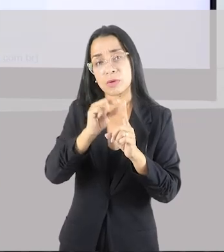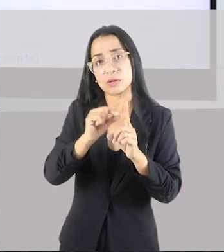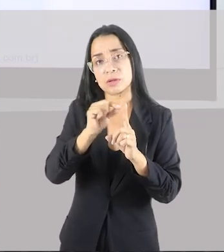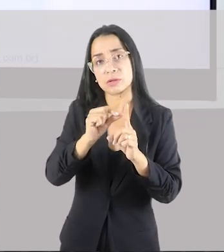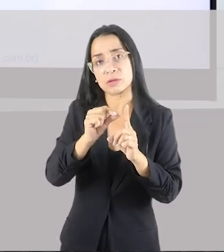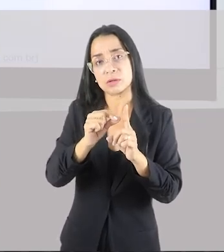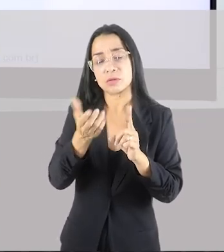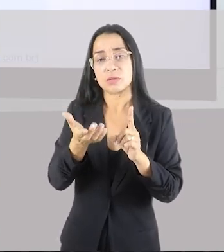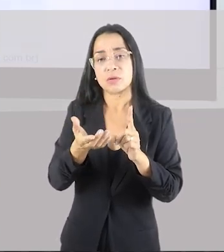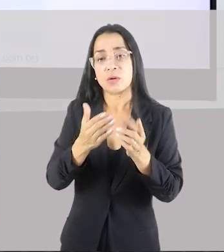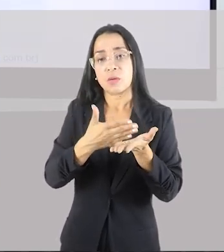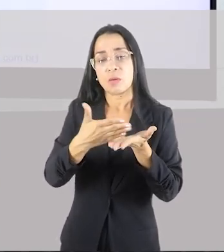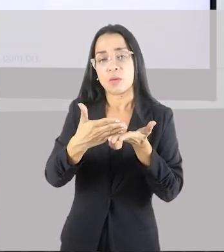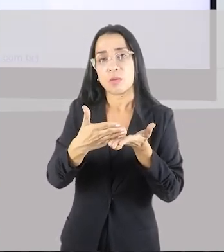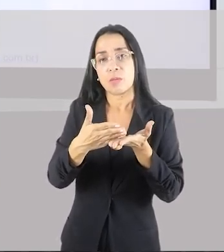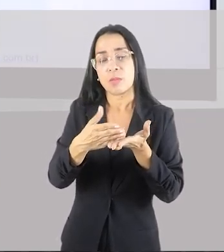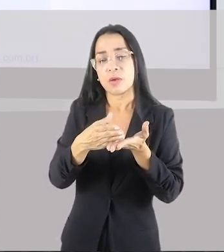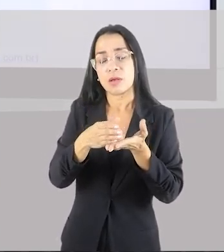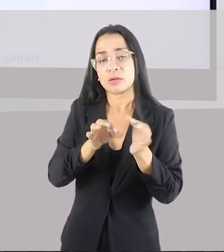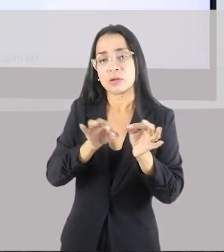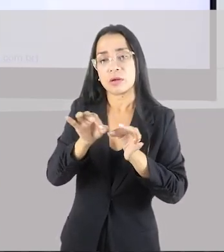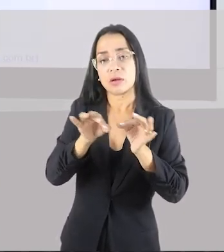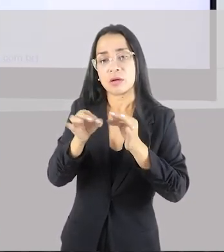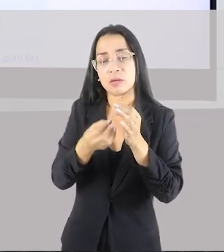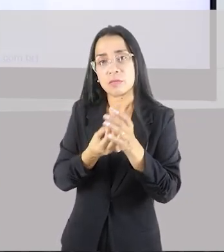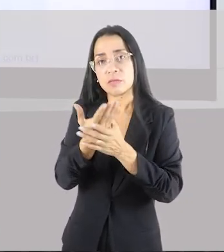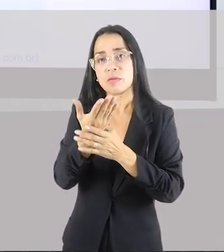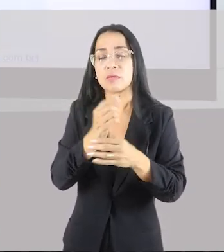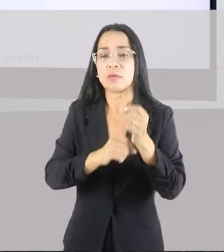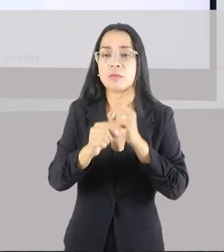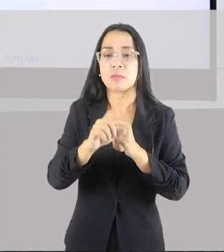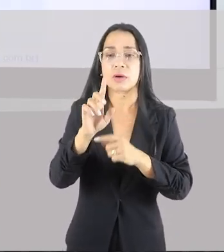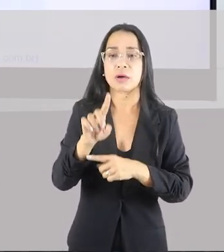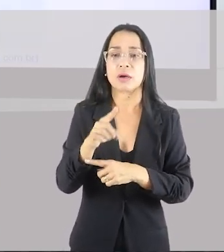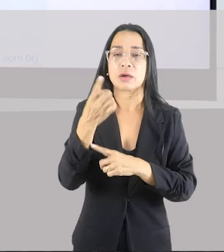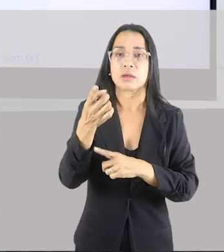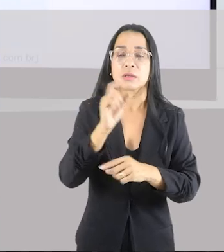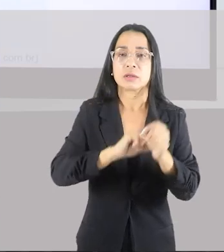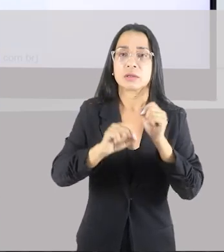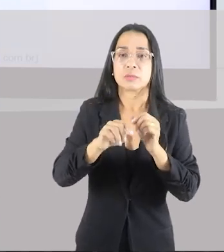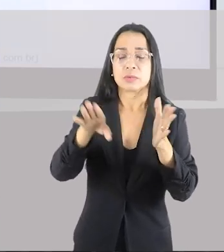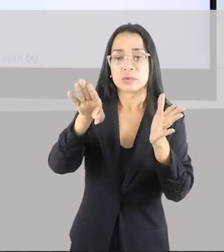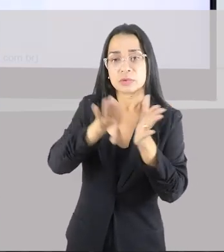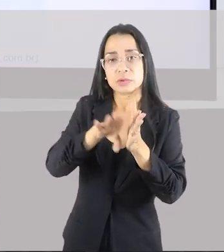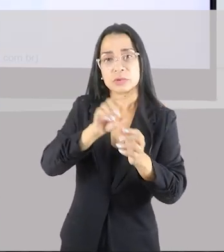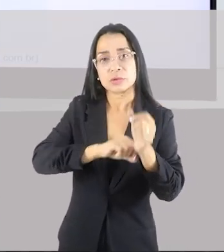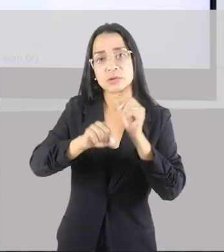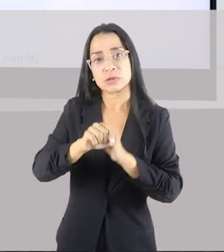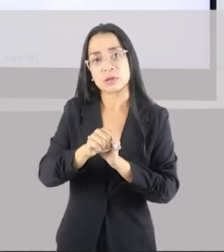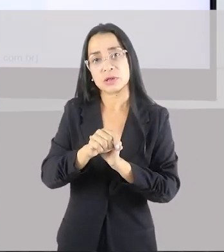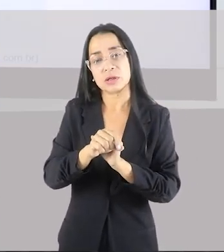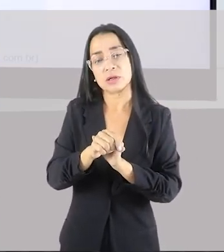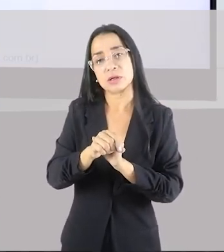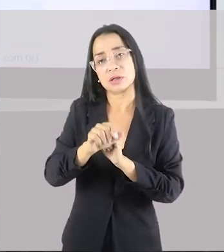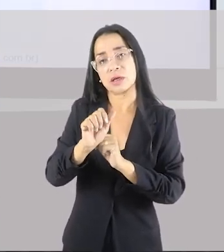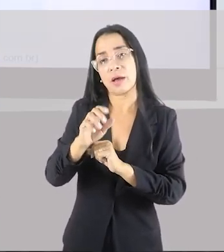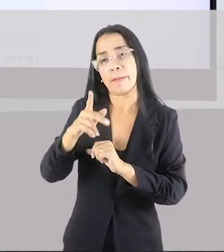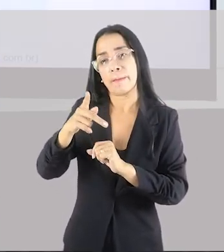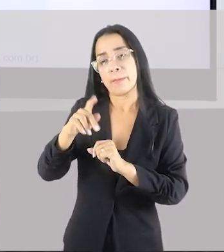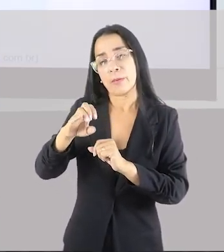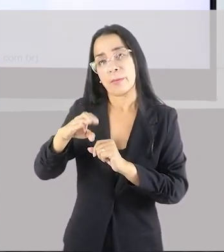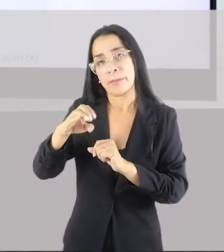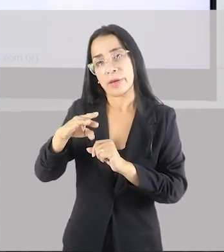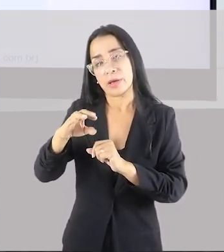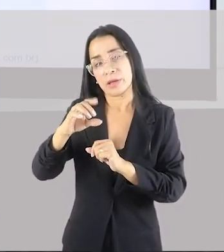gente começa a formar o nosso gameta e depois, quando chega lá na puberdade, a gente continua.